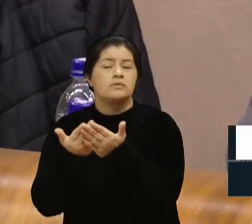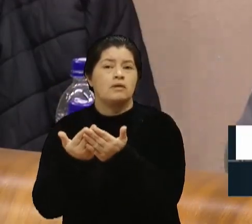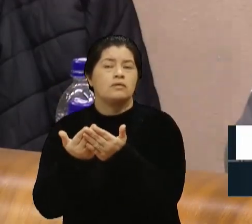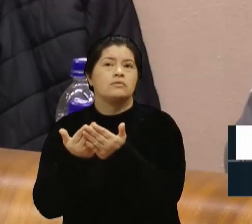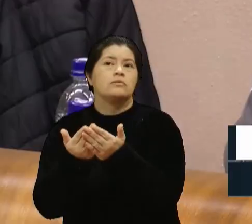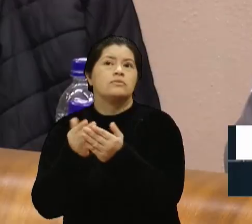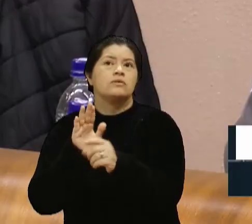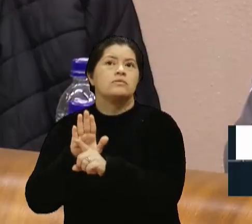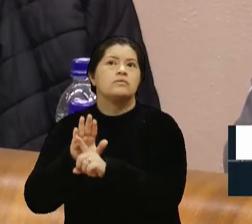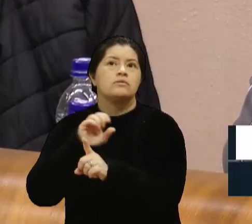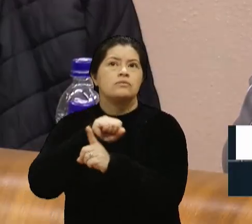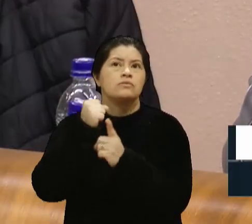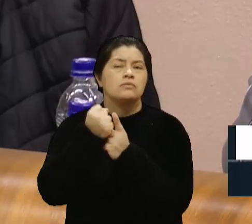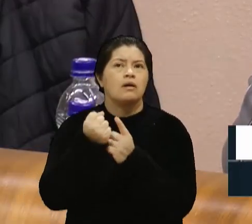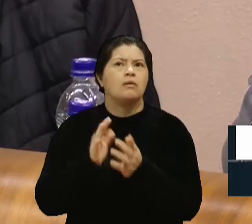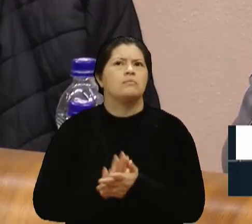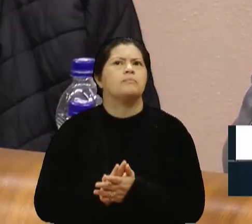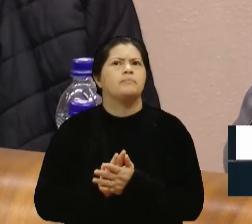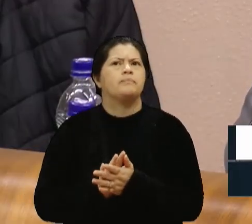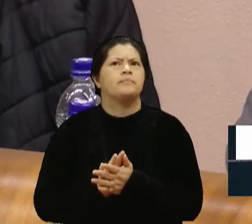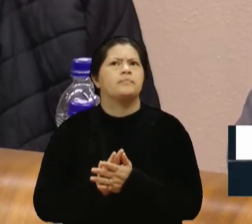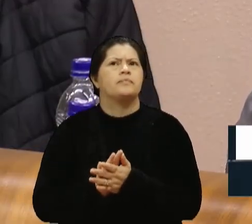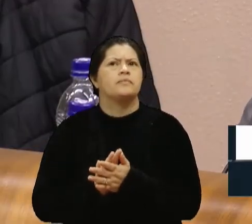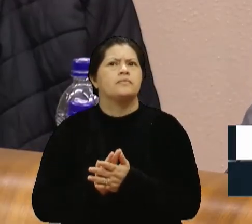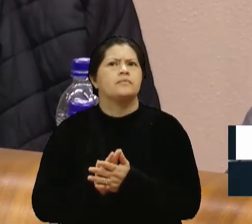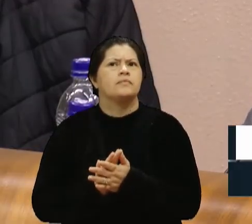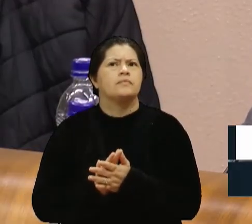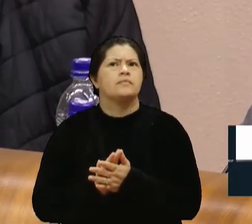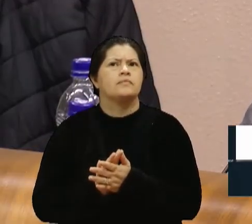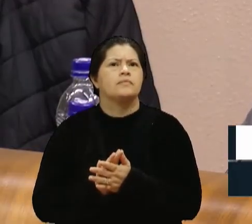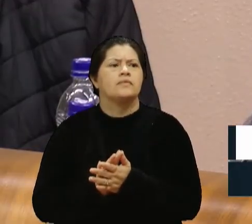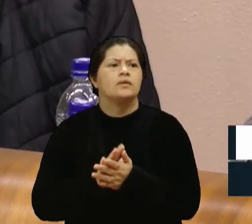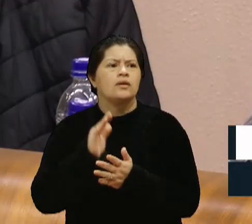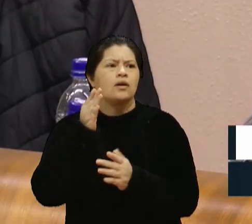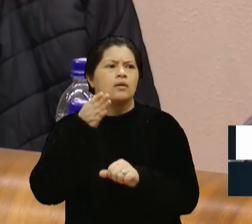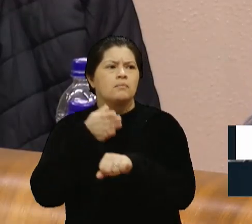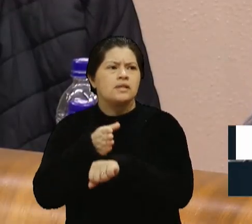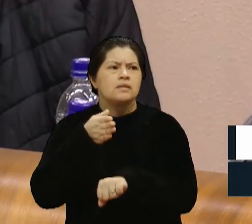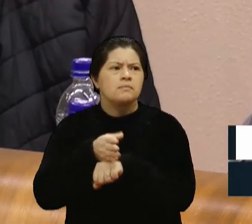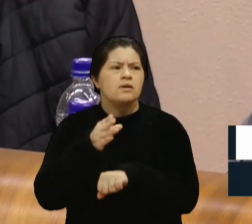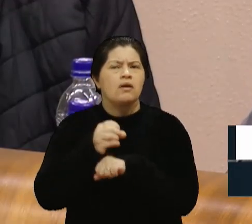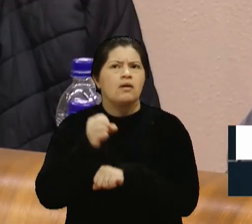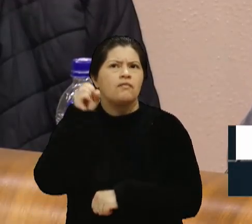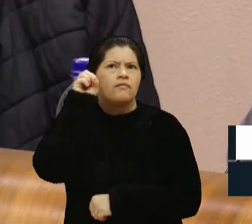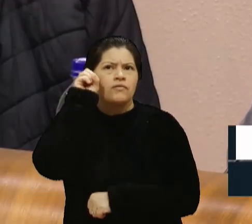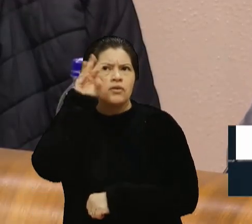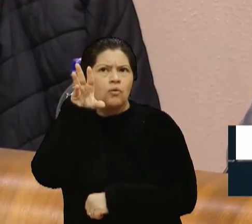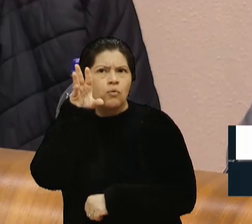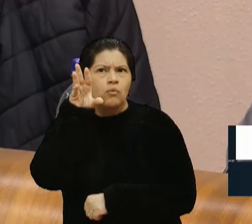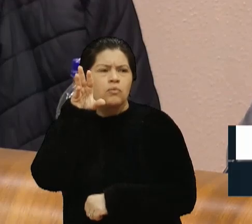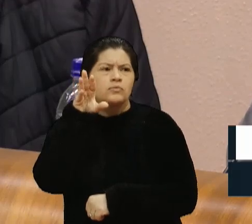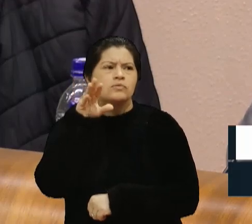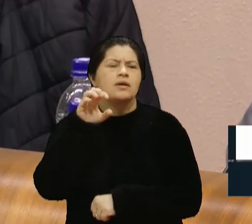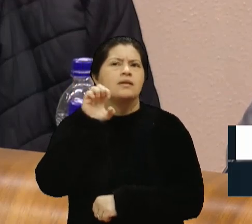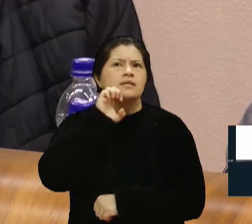social, composta por quem mesmo? Pelo Fiuza, a vereadora